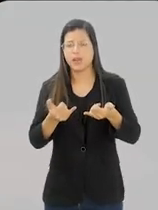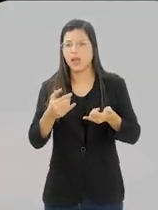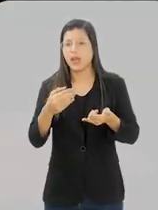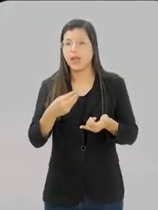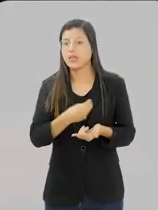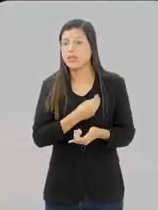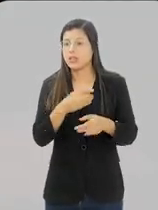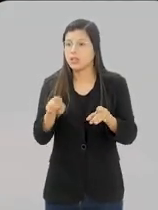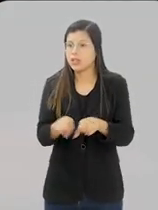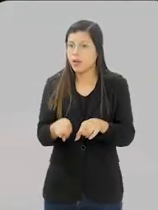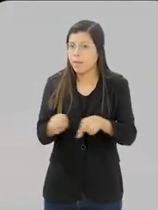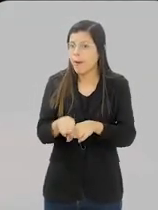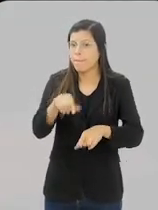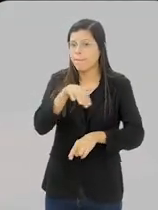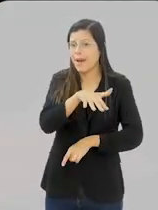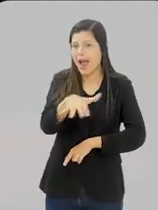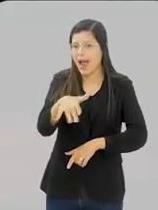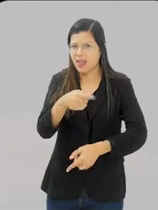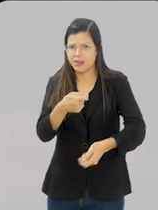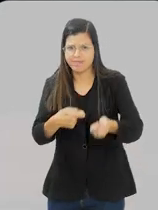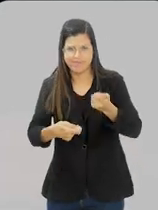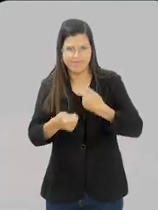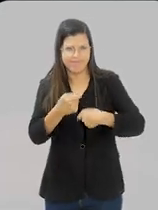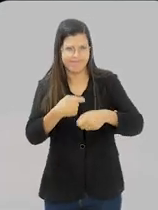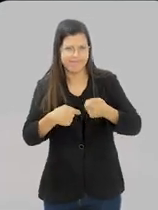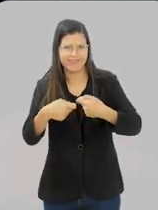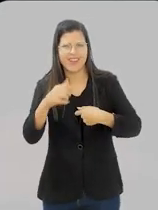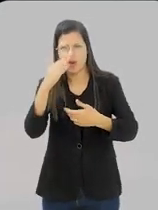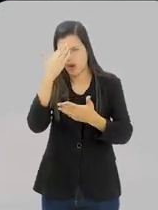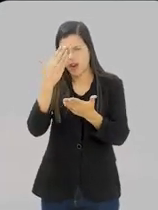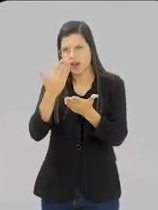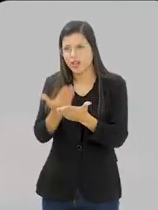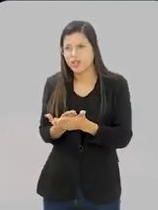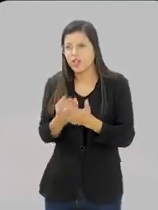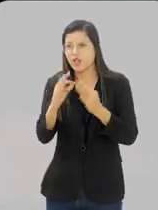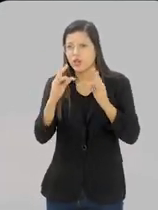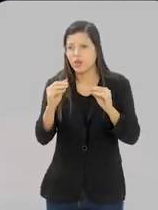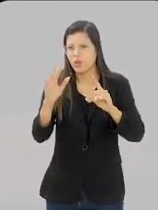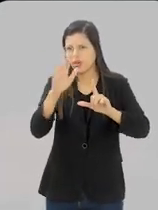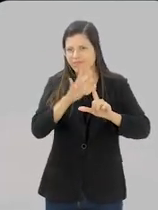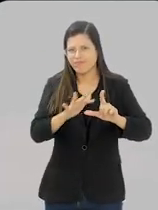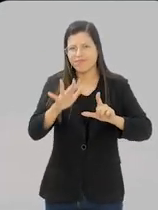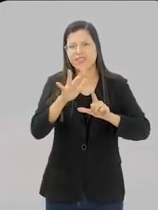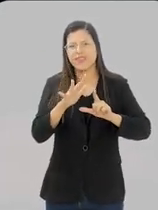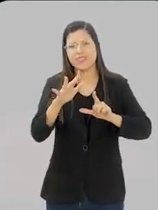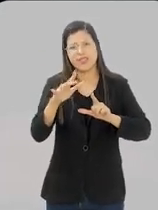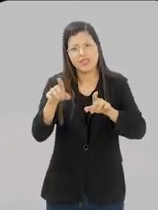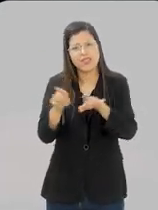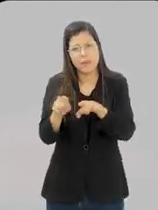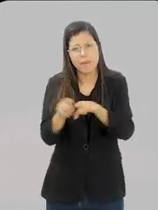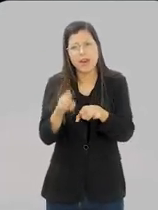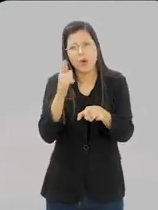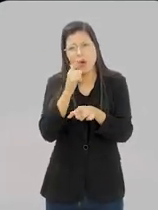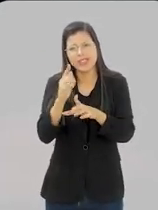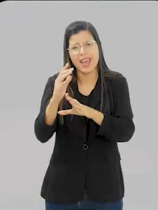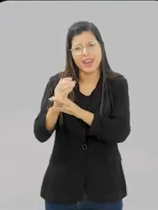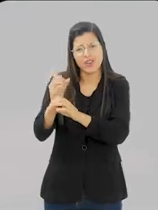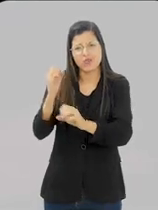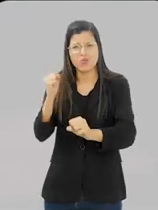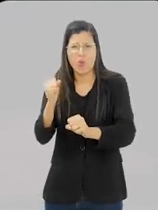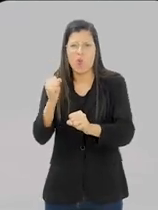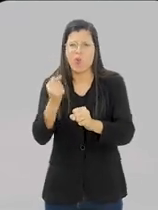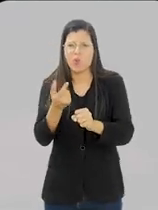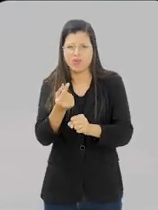existe também um lado financeiro, acredito eu, que todas essas plataformas acabam lucrando também com esse